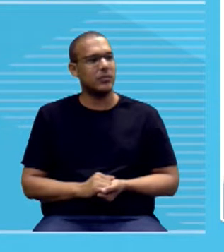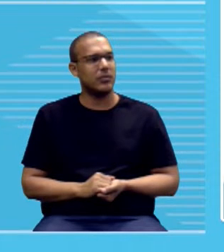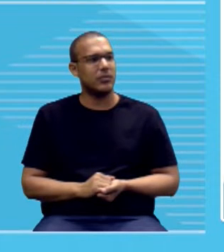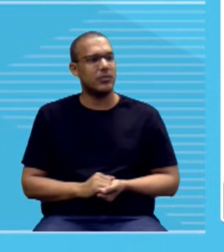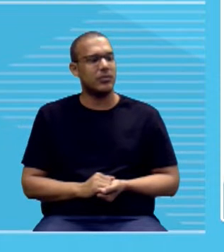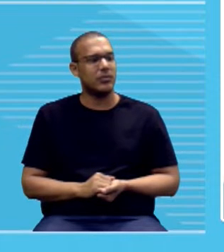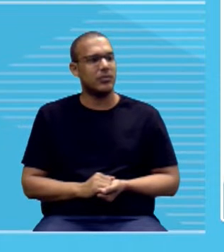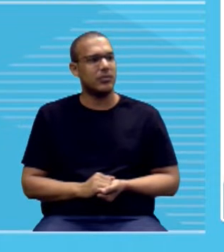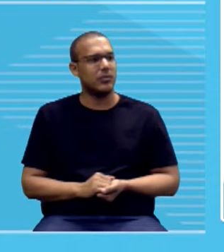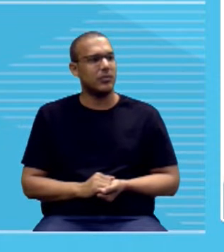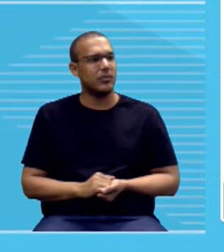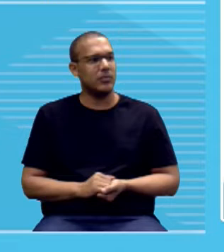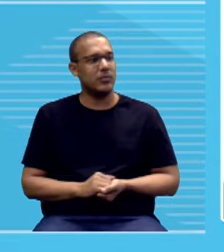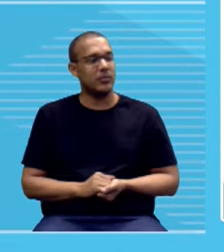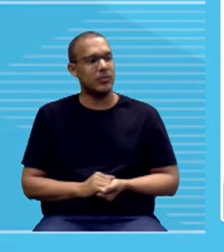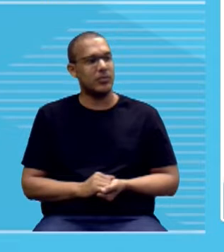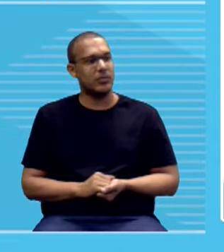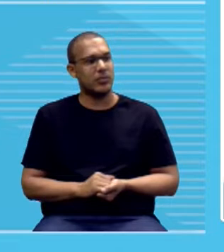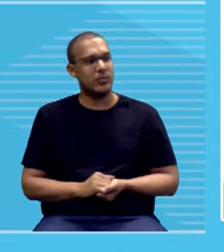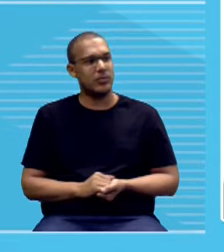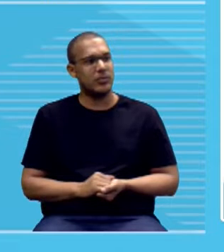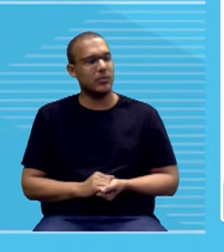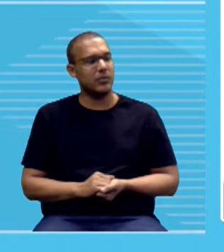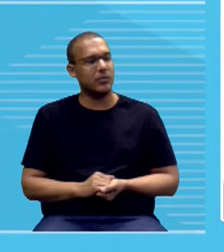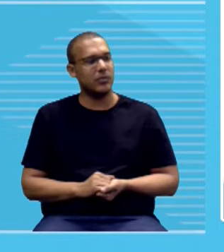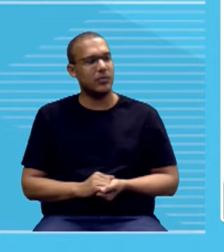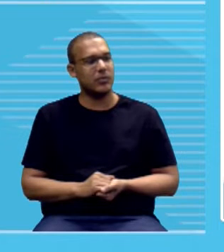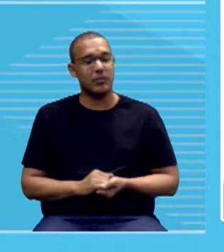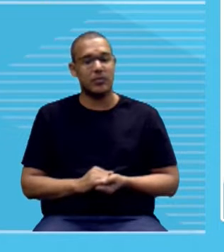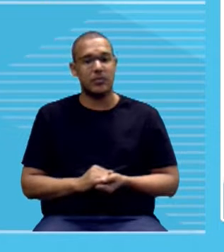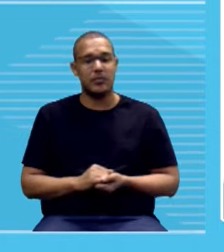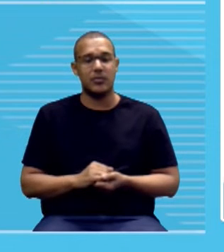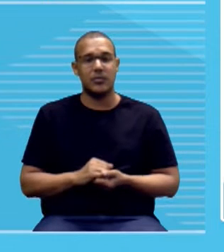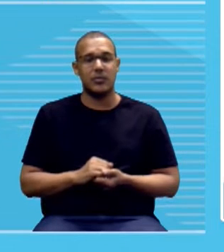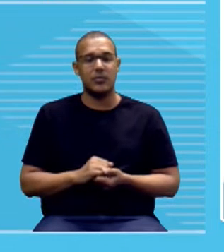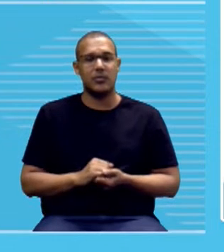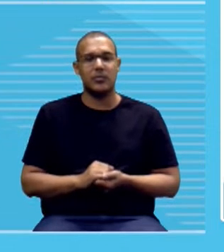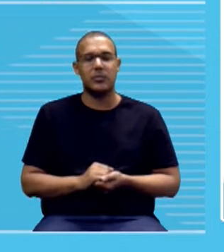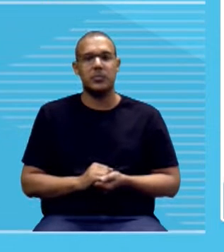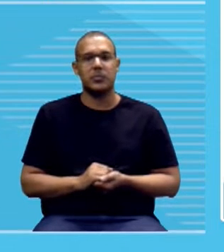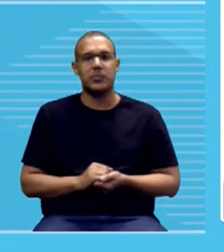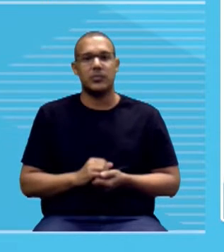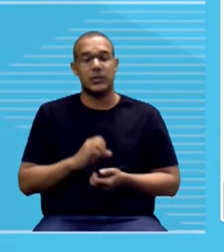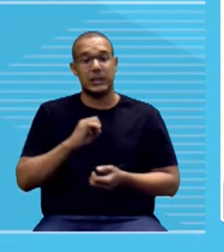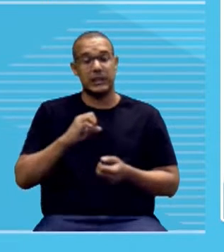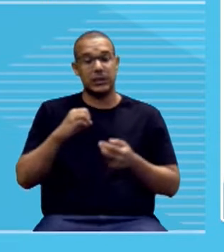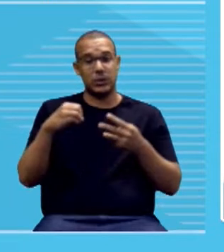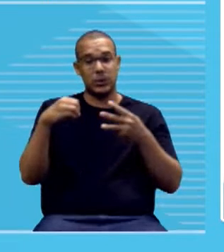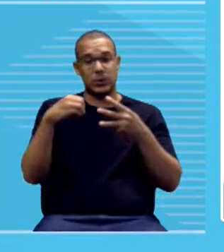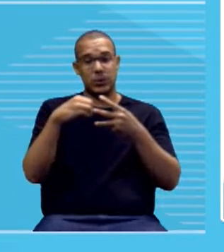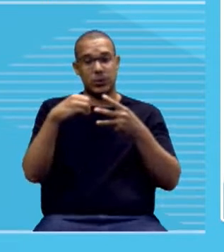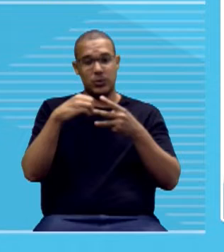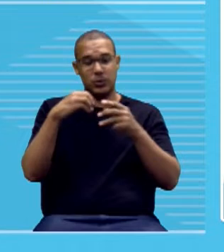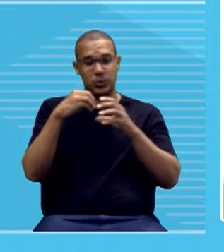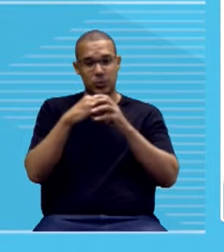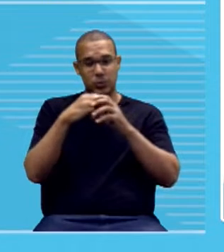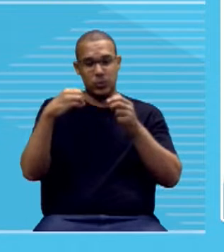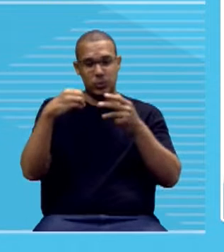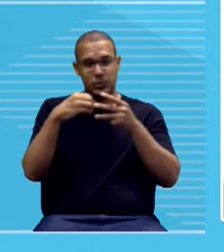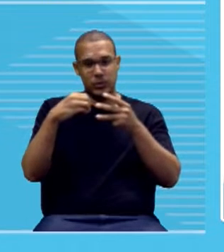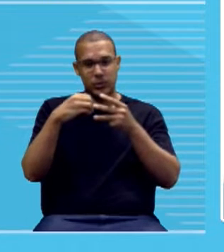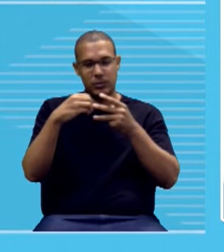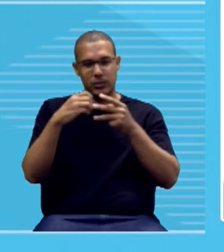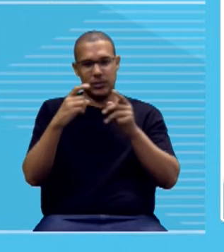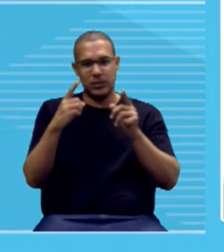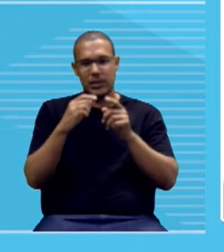ideia disso, olha o tamanho do átomo. Se o átomo, o núcleo do átomo, fosse do